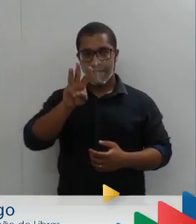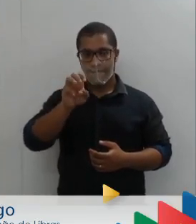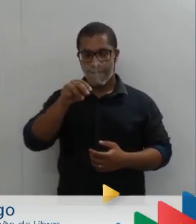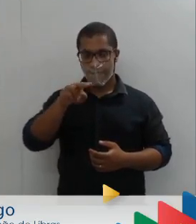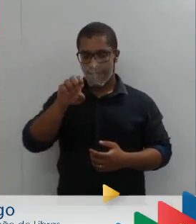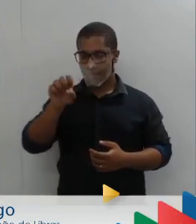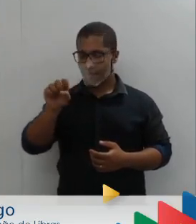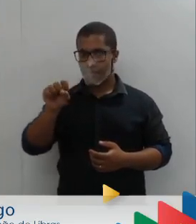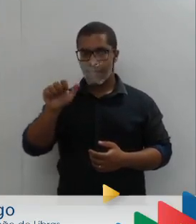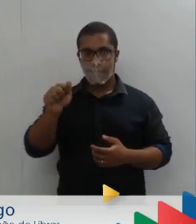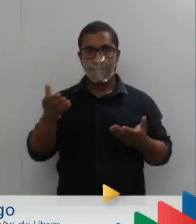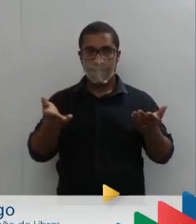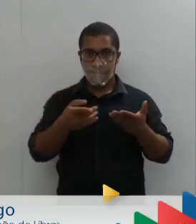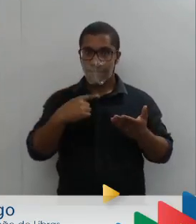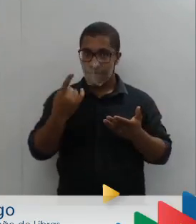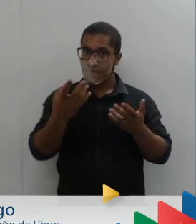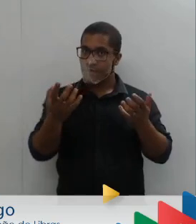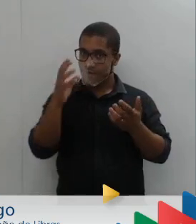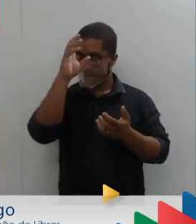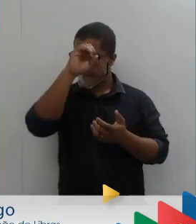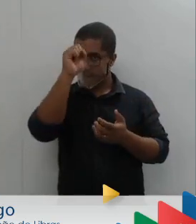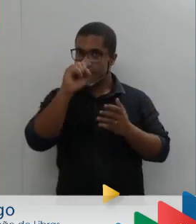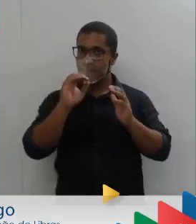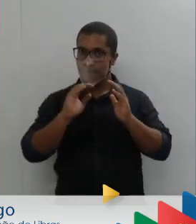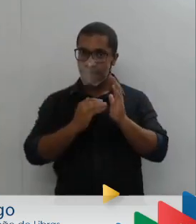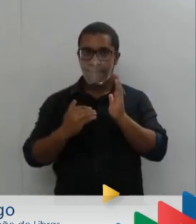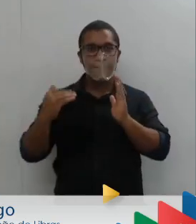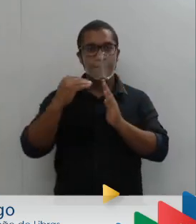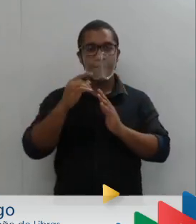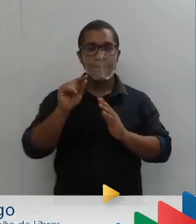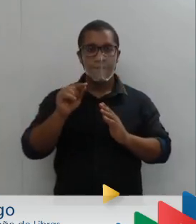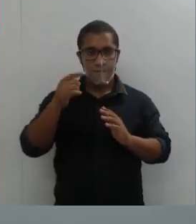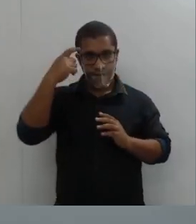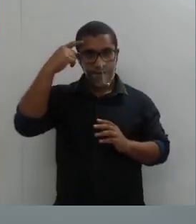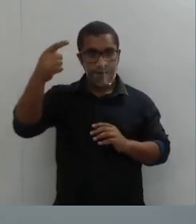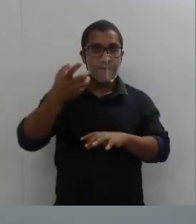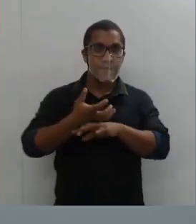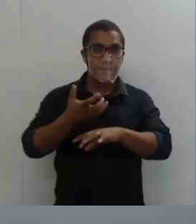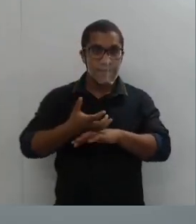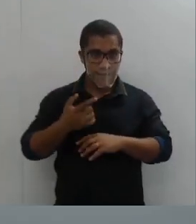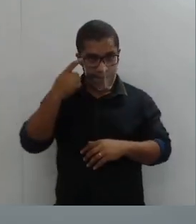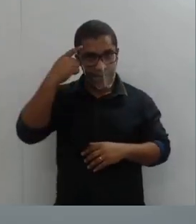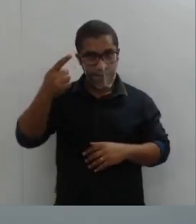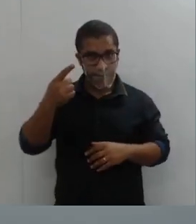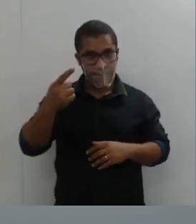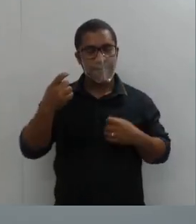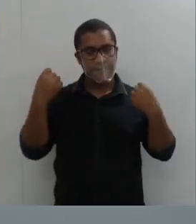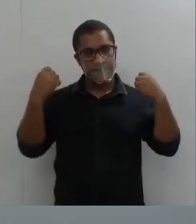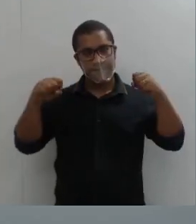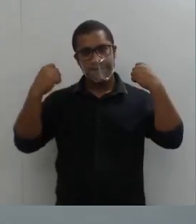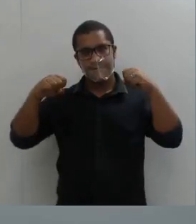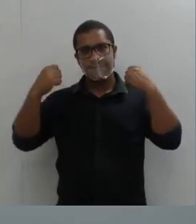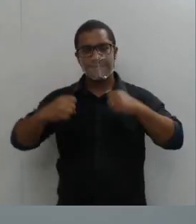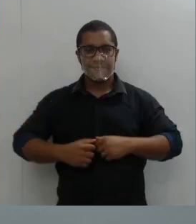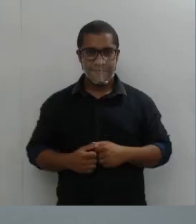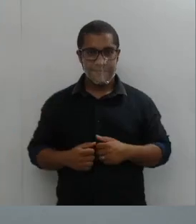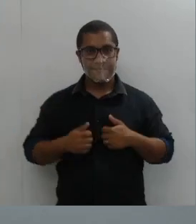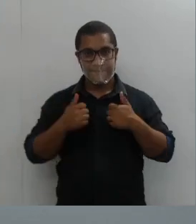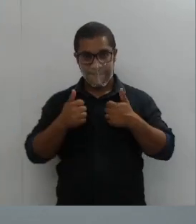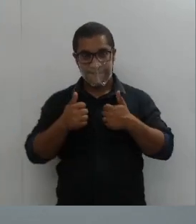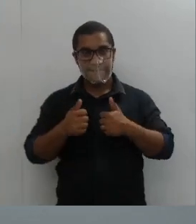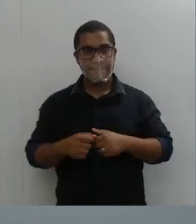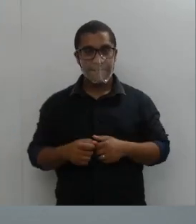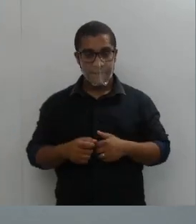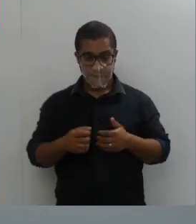aprendermos um pouquinho do nosso componente curricular. Vocês lembram qual é o nosso componente curricular, né? É a educação física, é isso